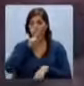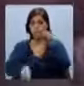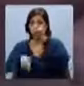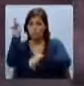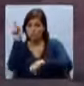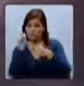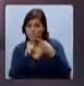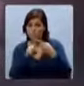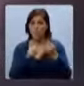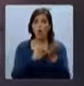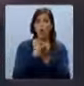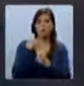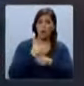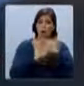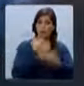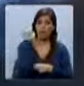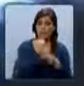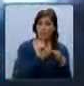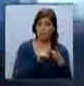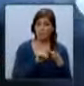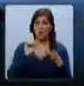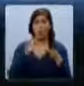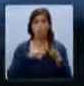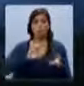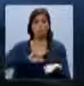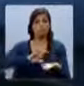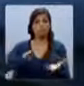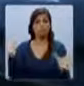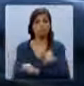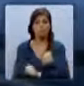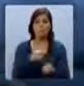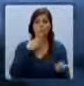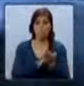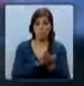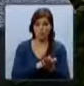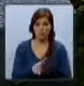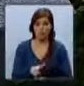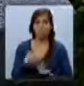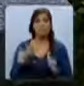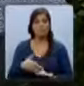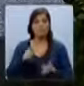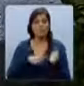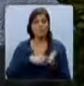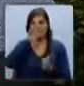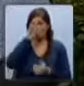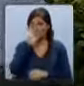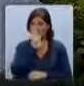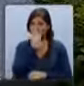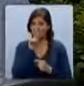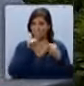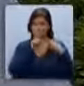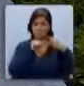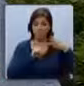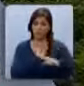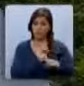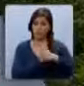fugir, continuar a atividade criminosa ou destruir provas. Resta saber agora se estes pressupostos se